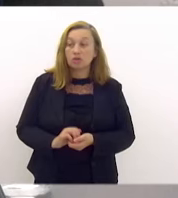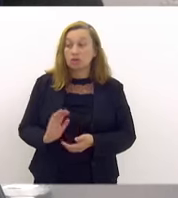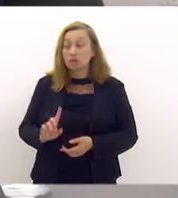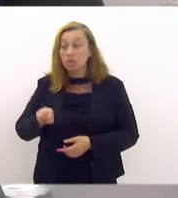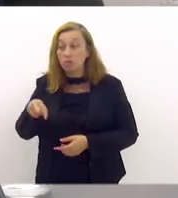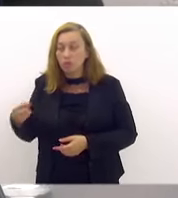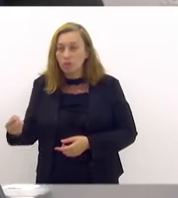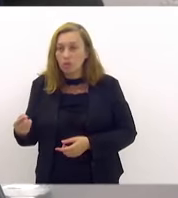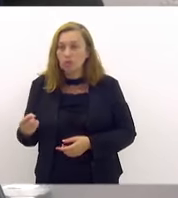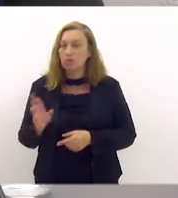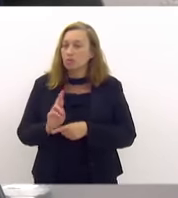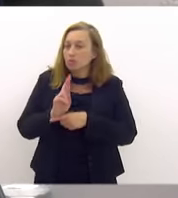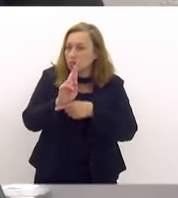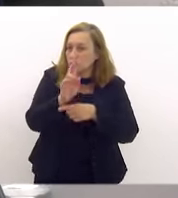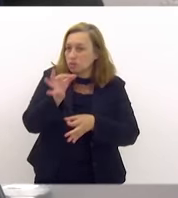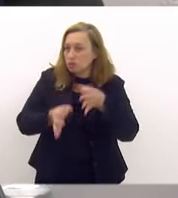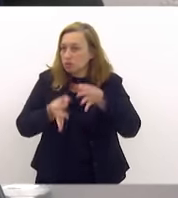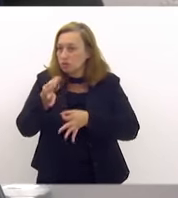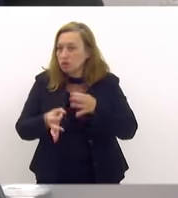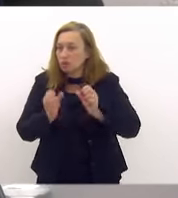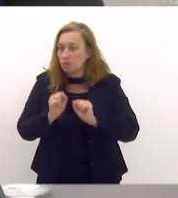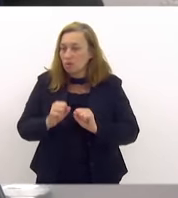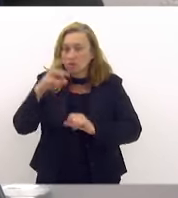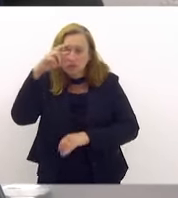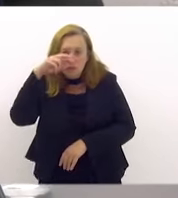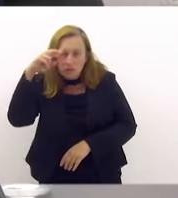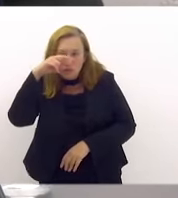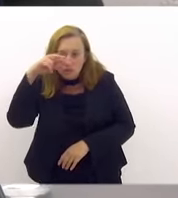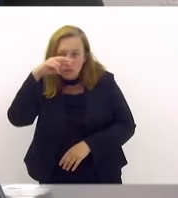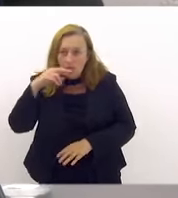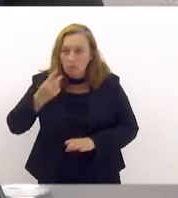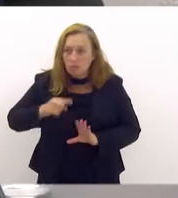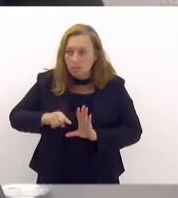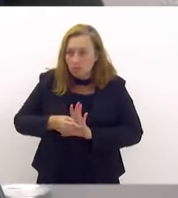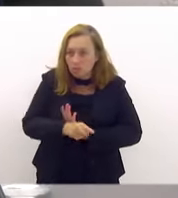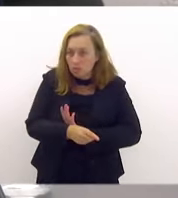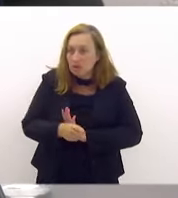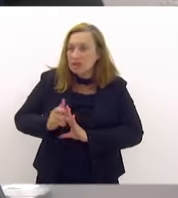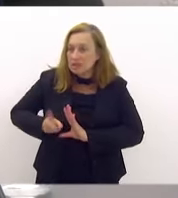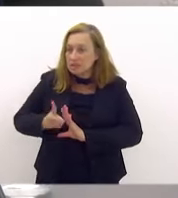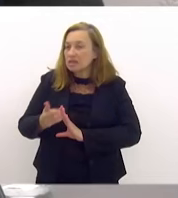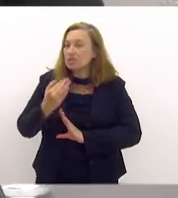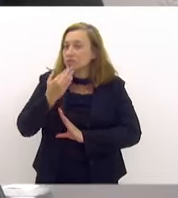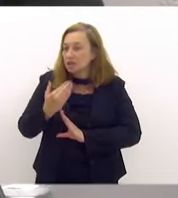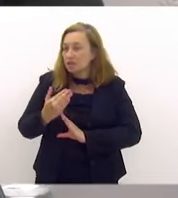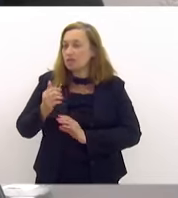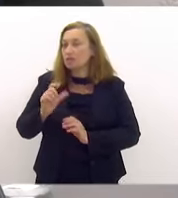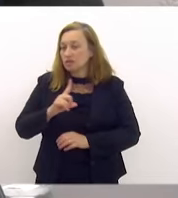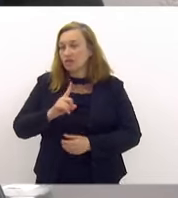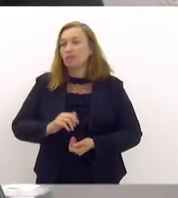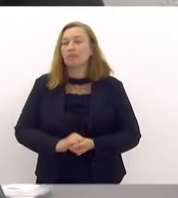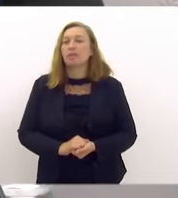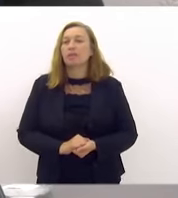isso o promotor de justiça pode fazer fiscalizações extraordinárias sempre que houver necessidade